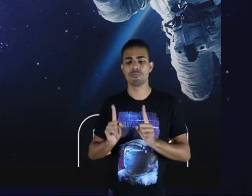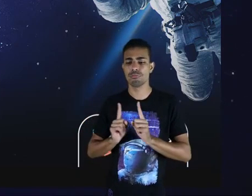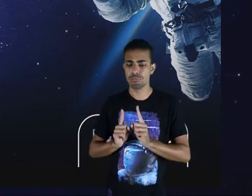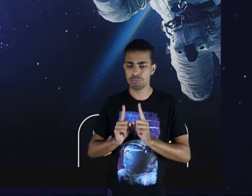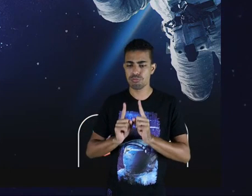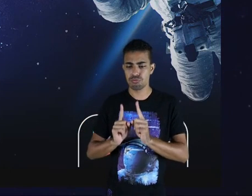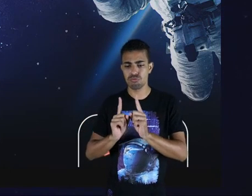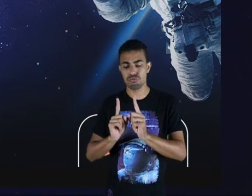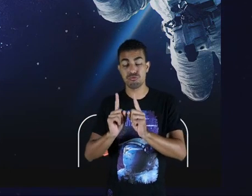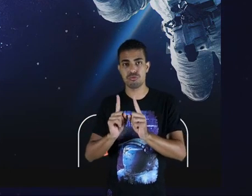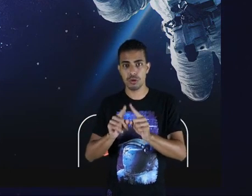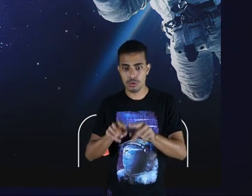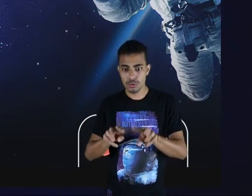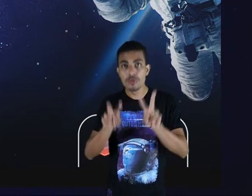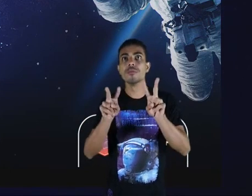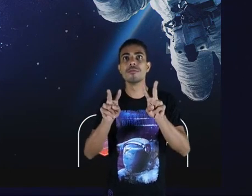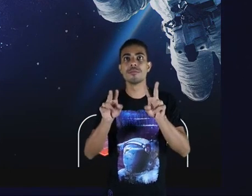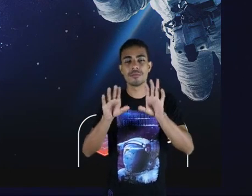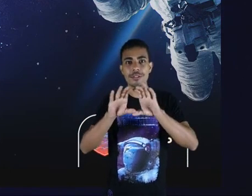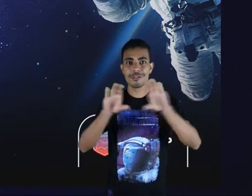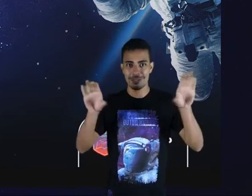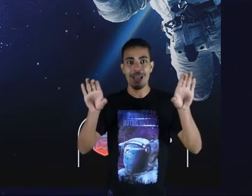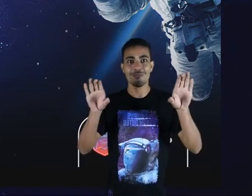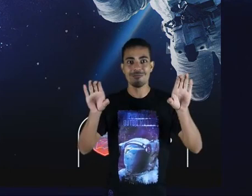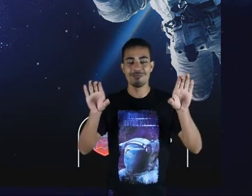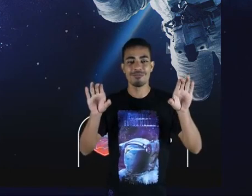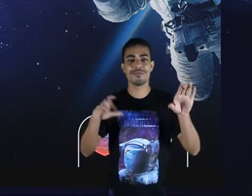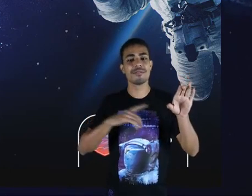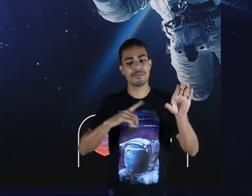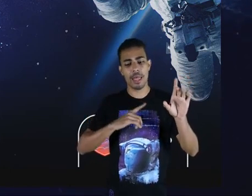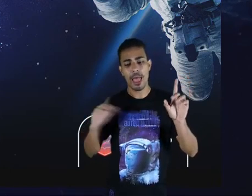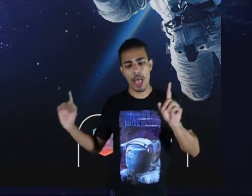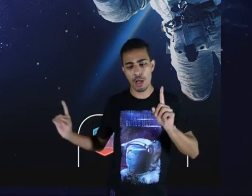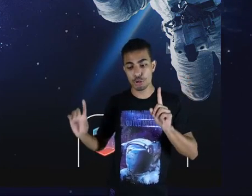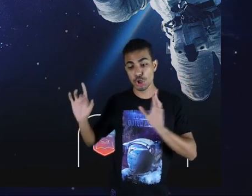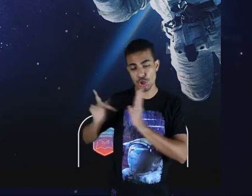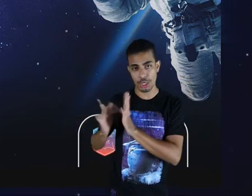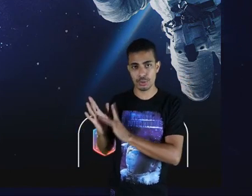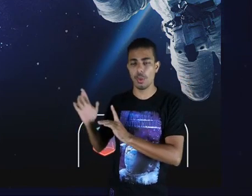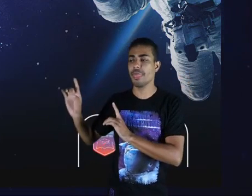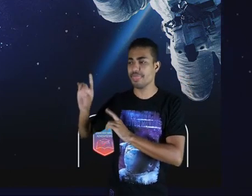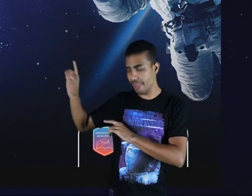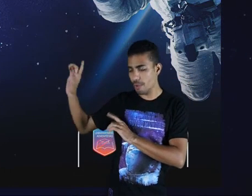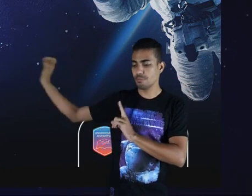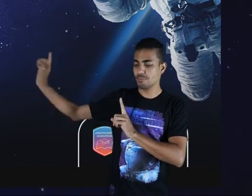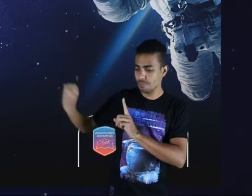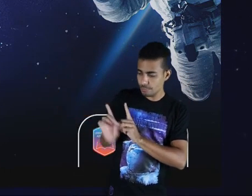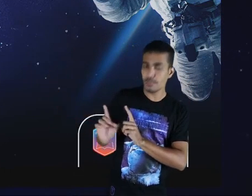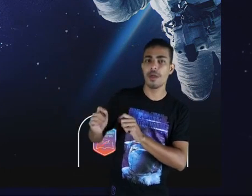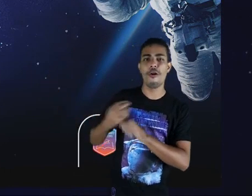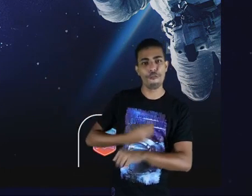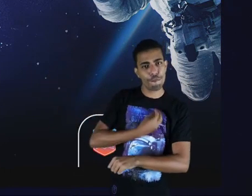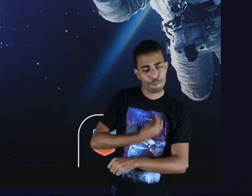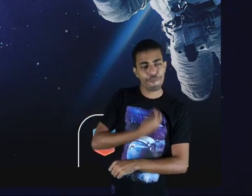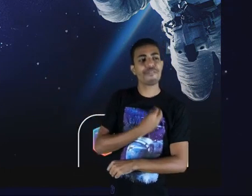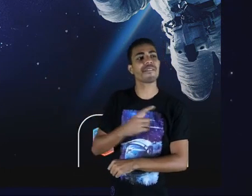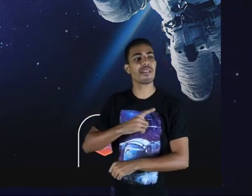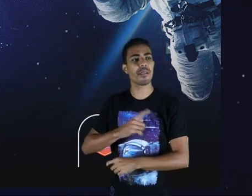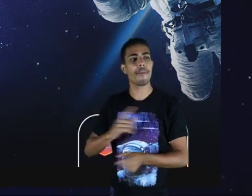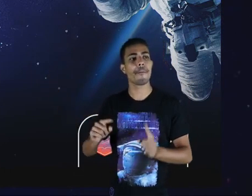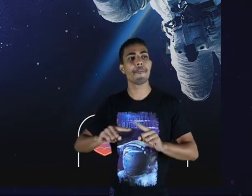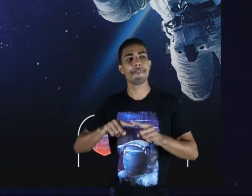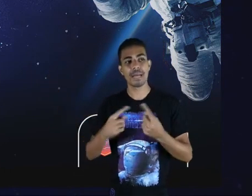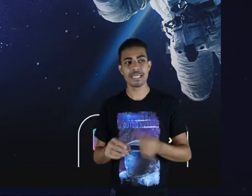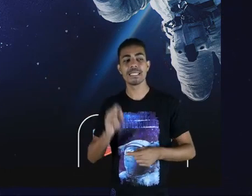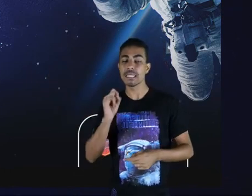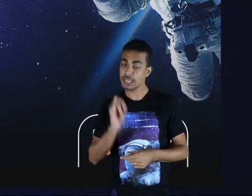com os olhos fitos no céu, tinham ao seu lado a Jesus, a Deus, dentro da sua vida, mas se